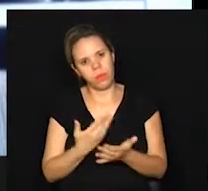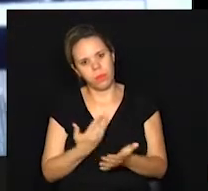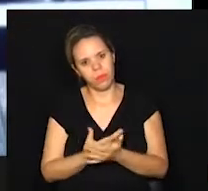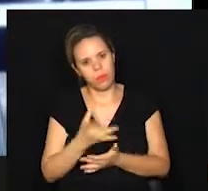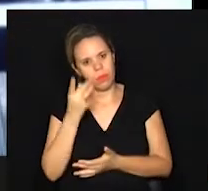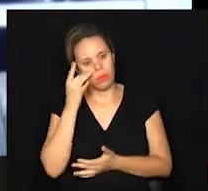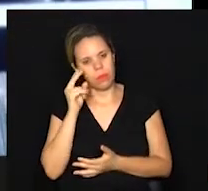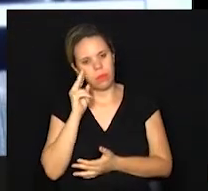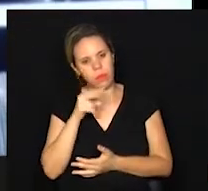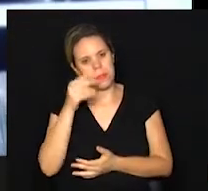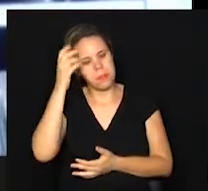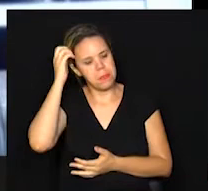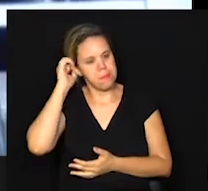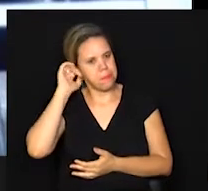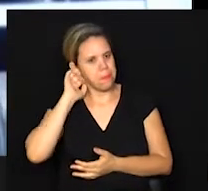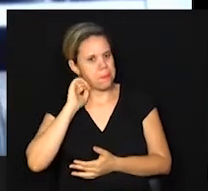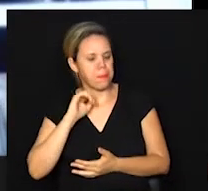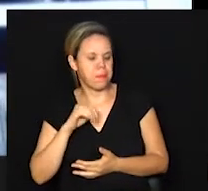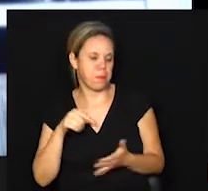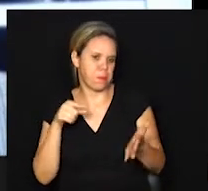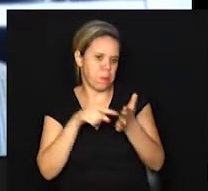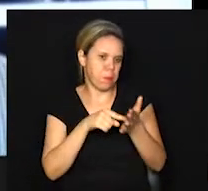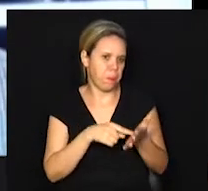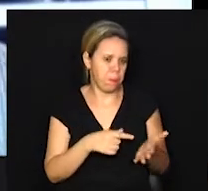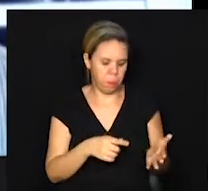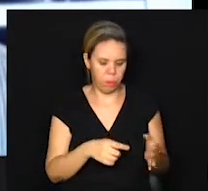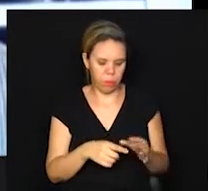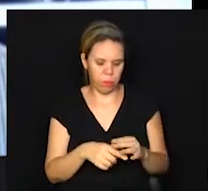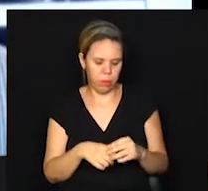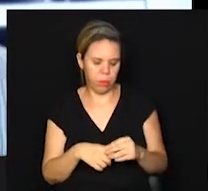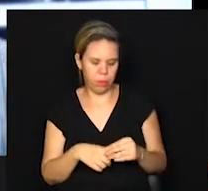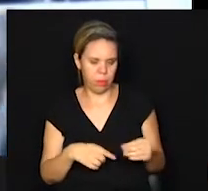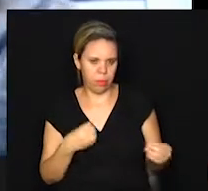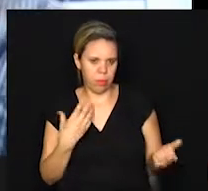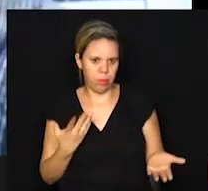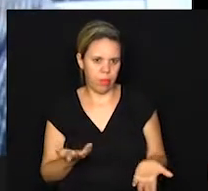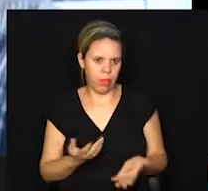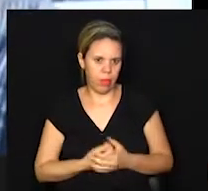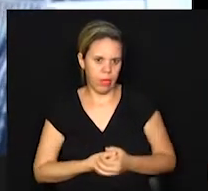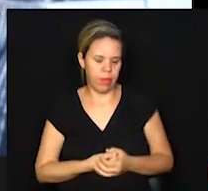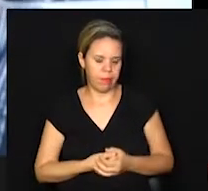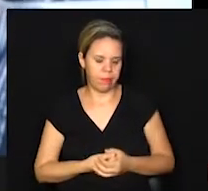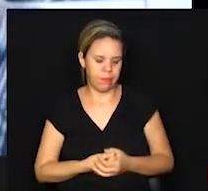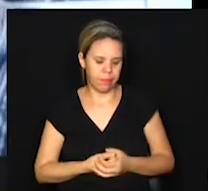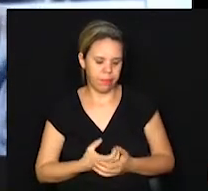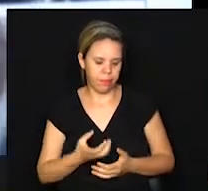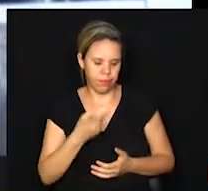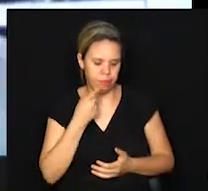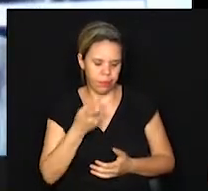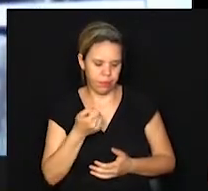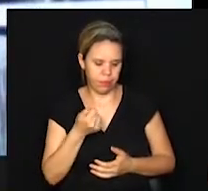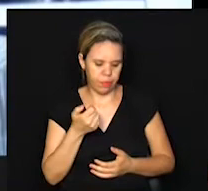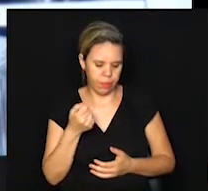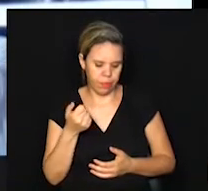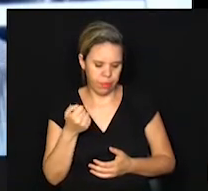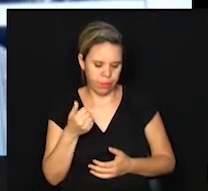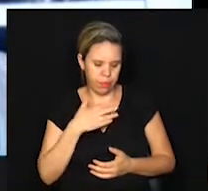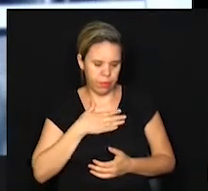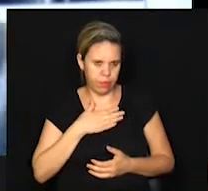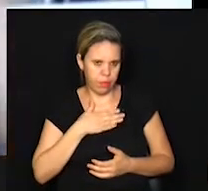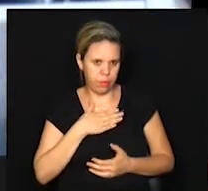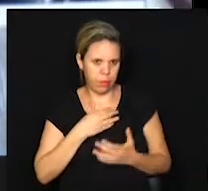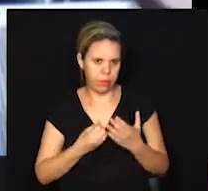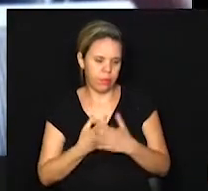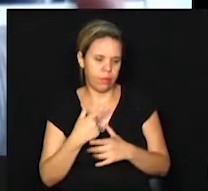presenciou o fato denunciado. Muito bem, mas eu quero falar um pouquinho, então, do meu caso,